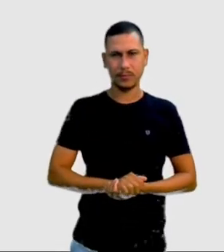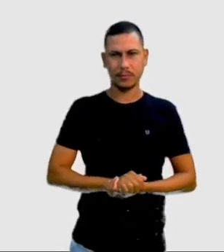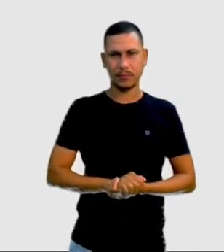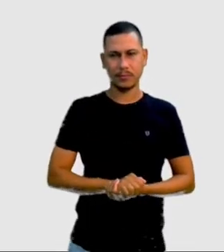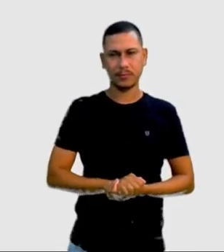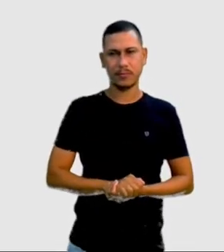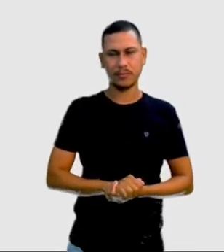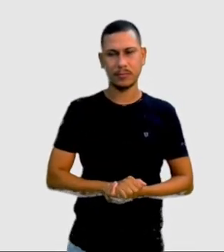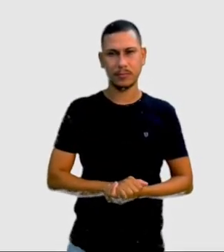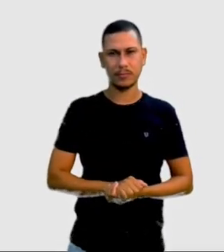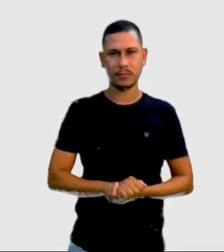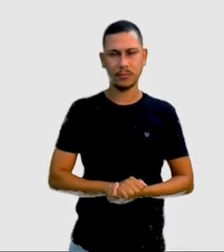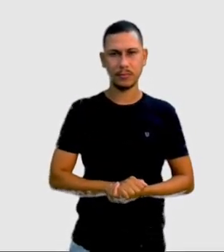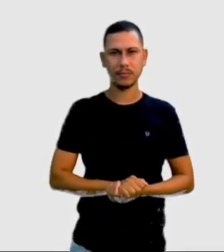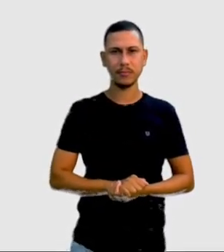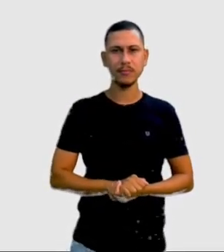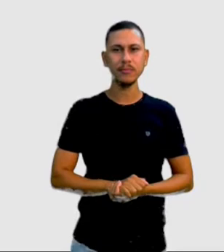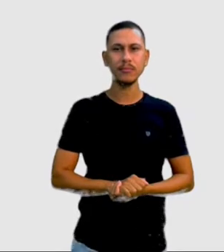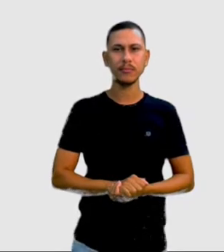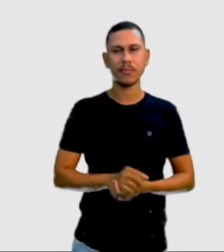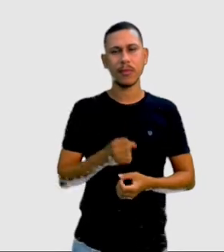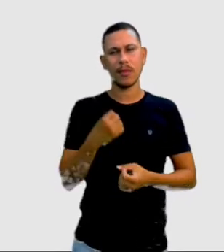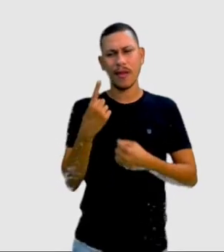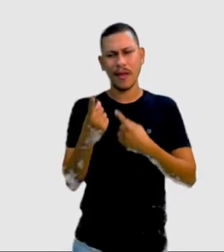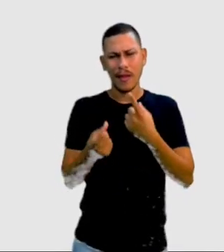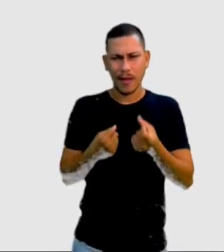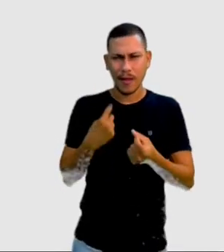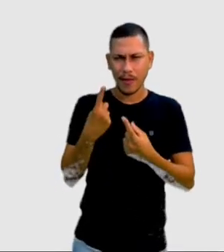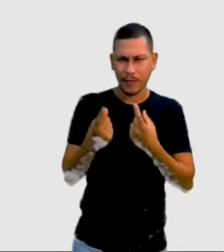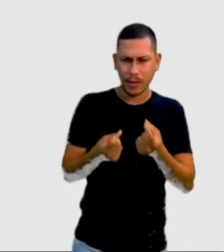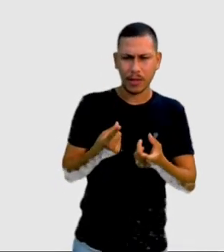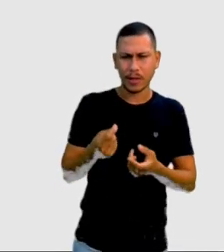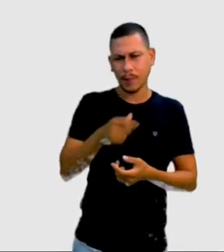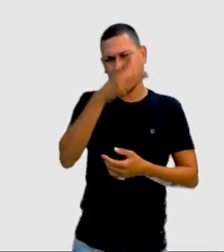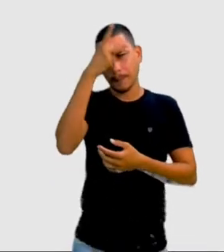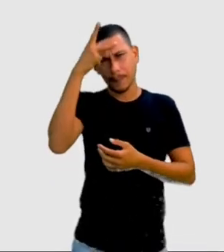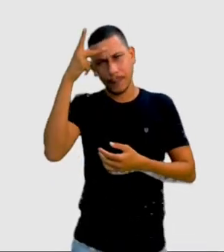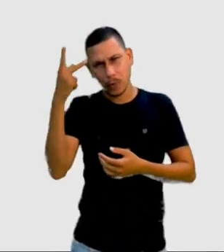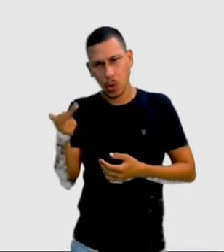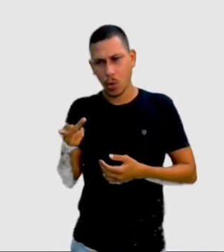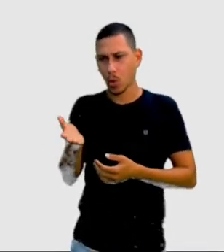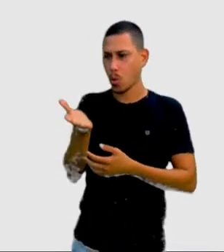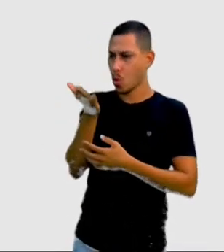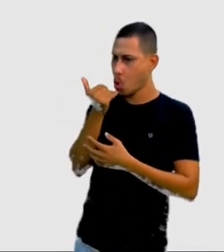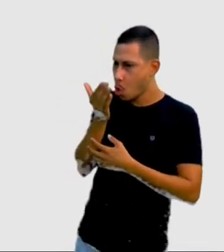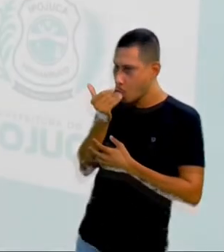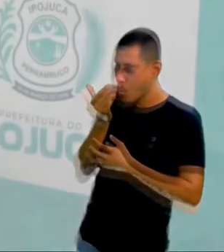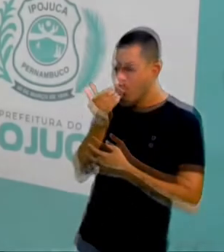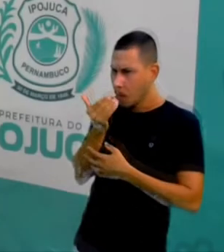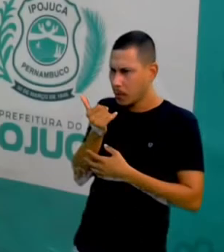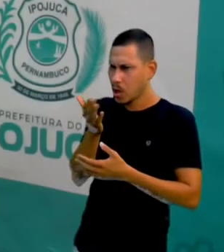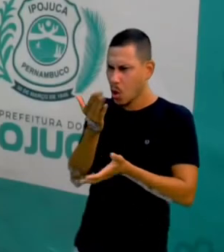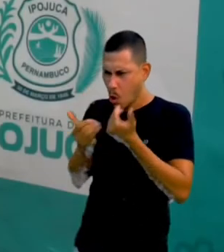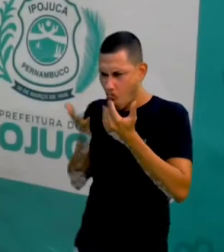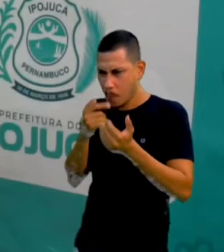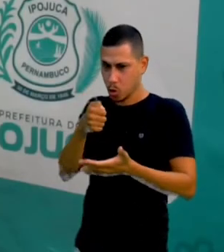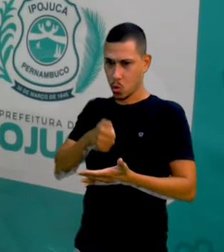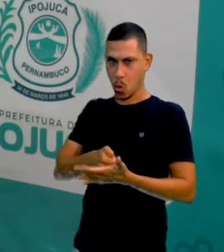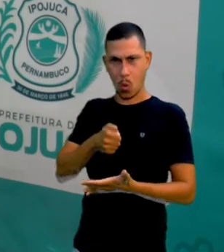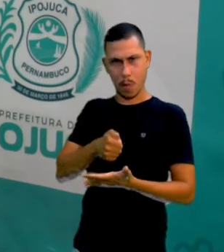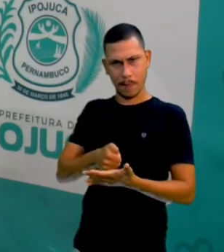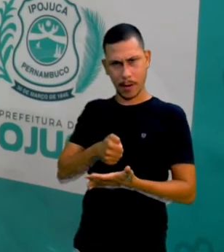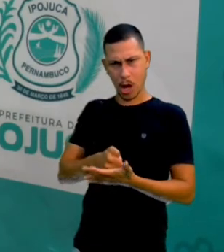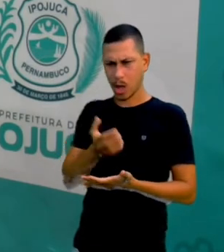ela consumiu há pouco tempo. Às vezes, muitas vezes a pessoa come de forma obrigatória, está